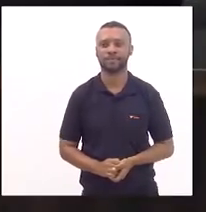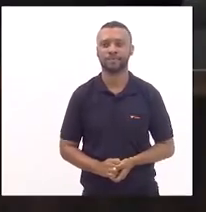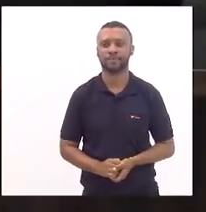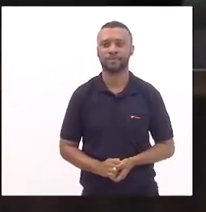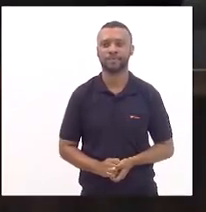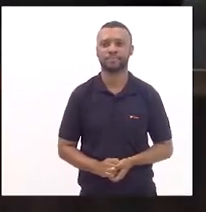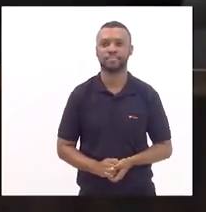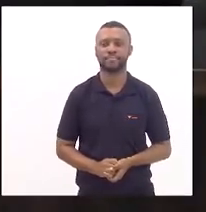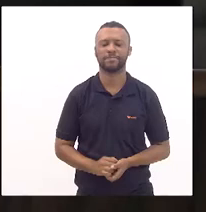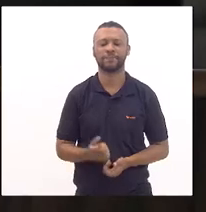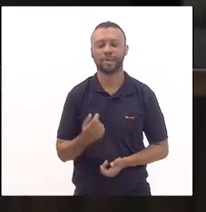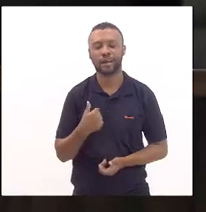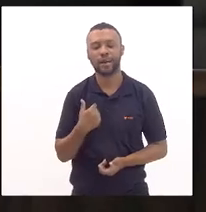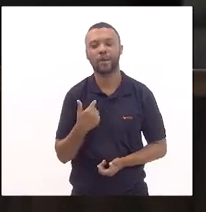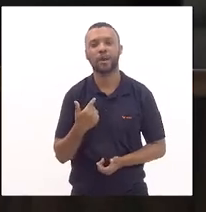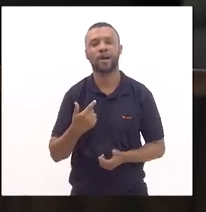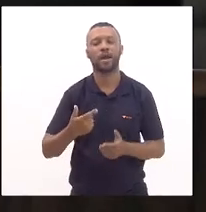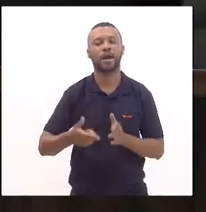Eu